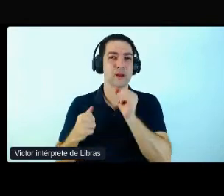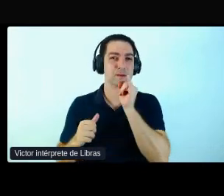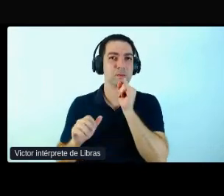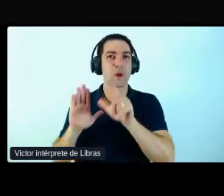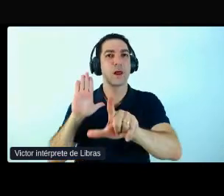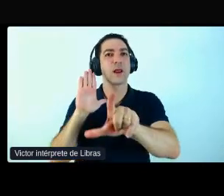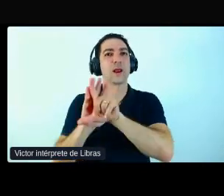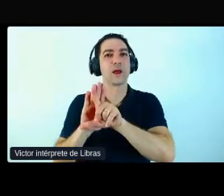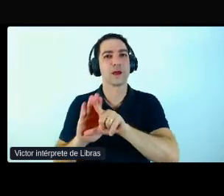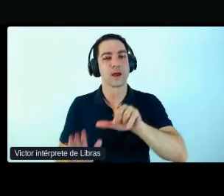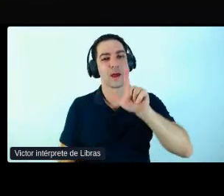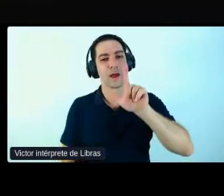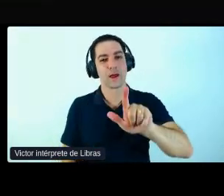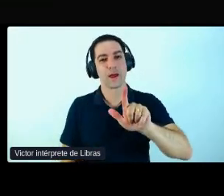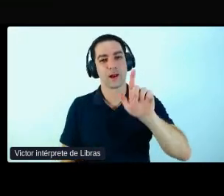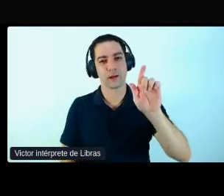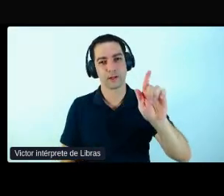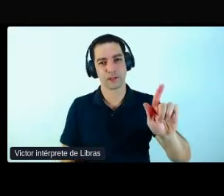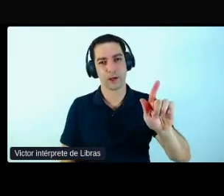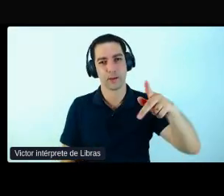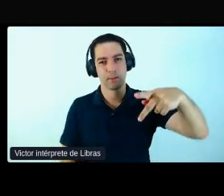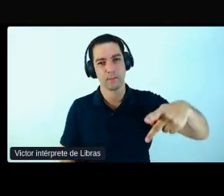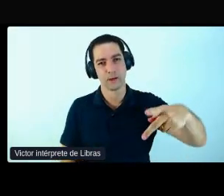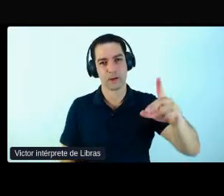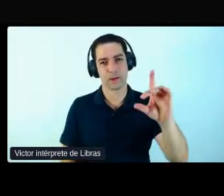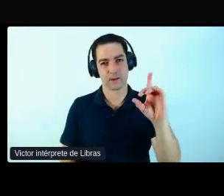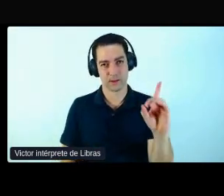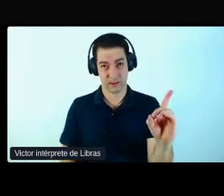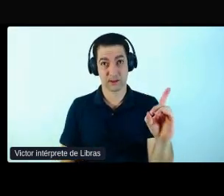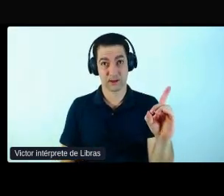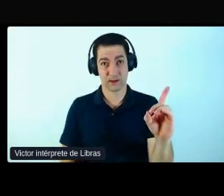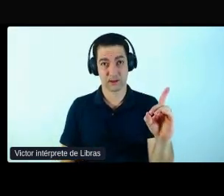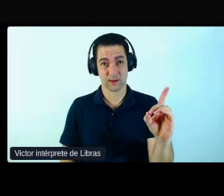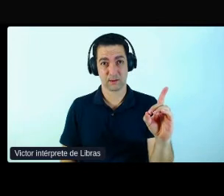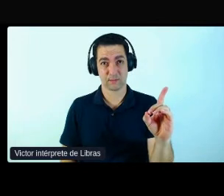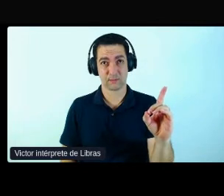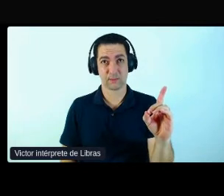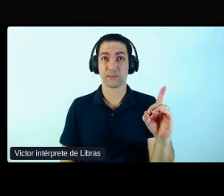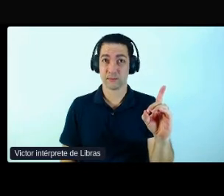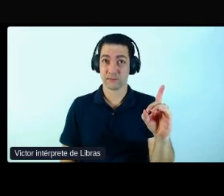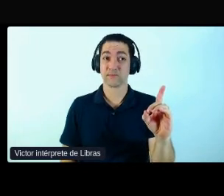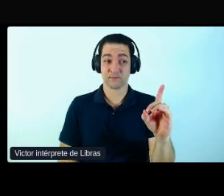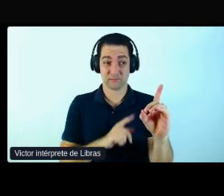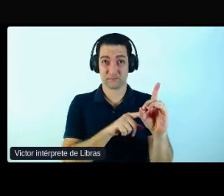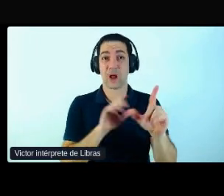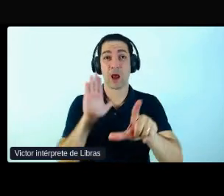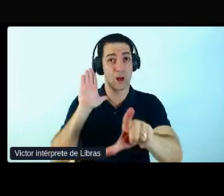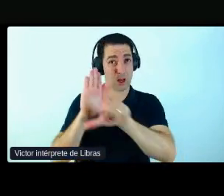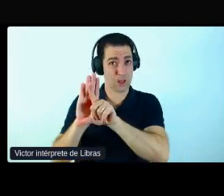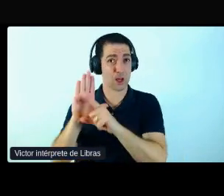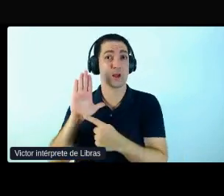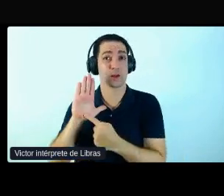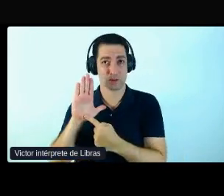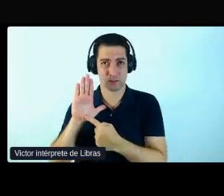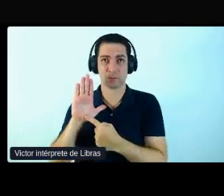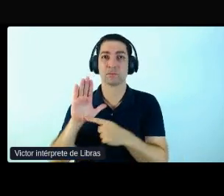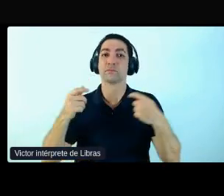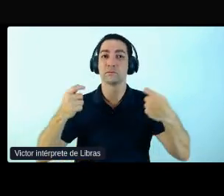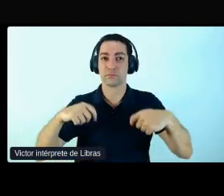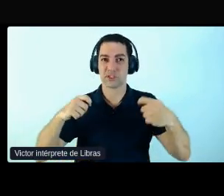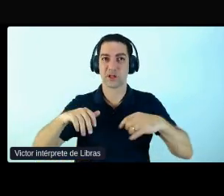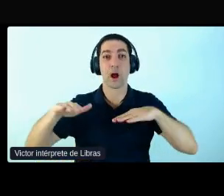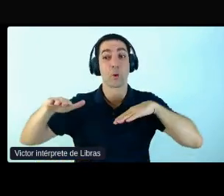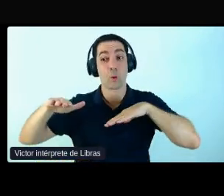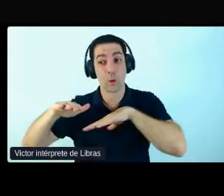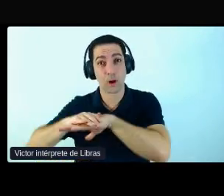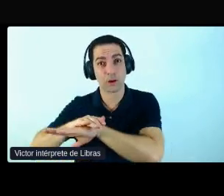né, armazenar esse dado corretamente, utilizar esse dado corretamente, expor esse dado de